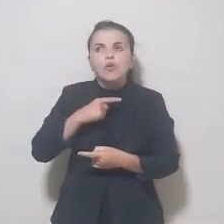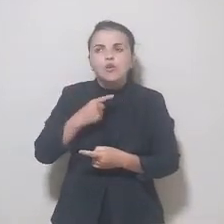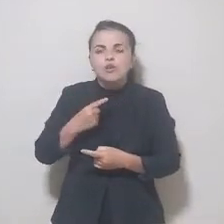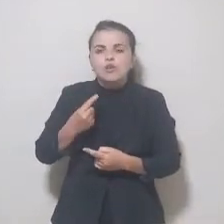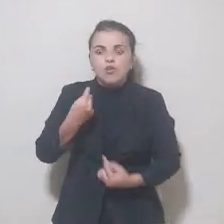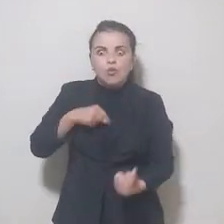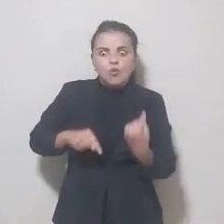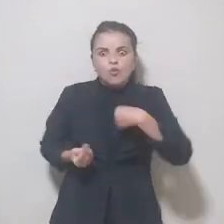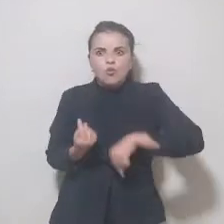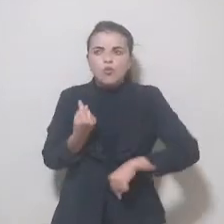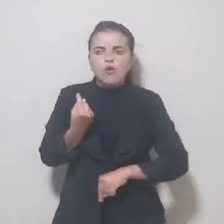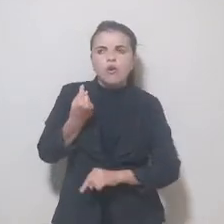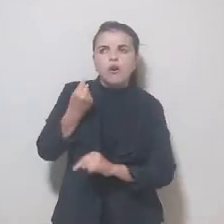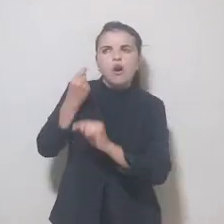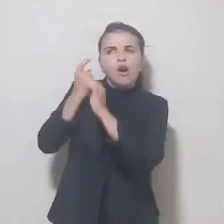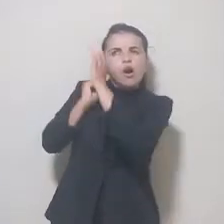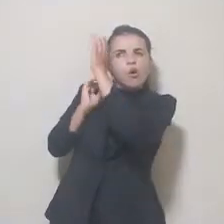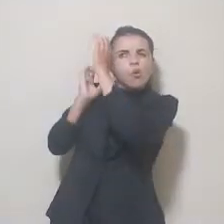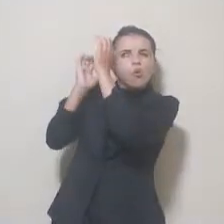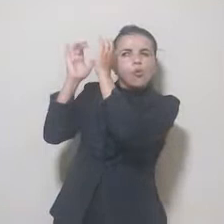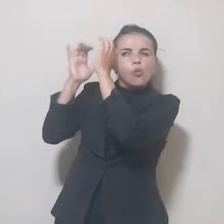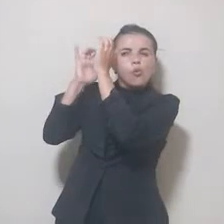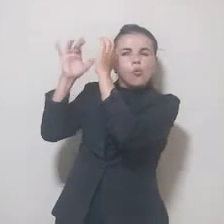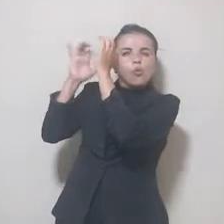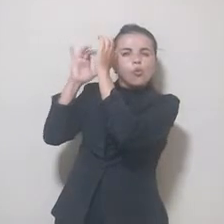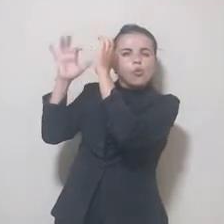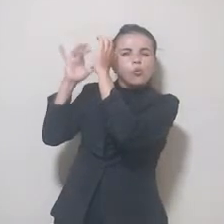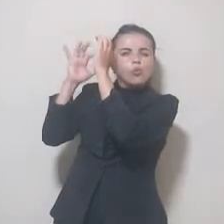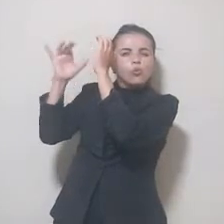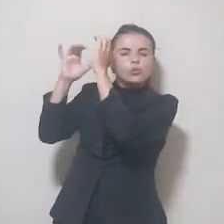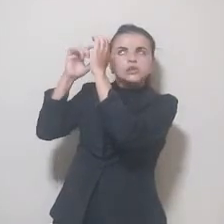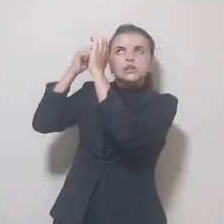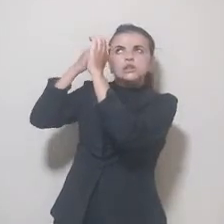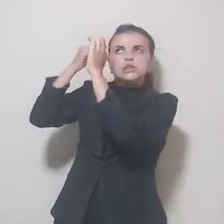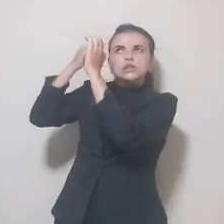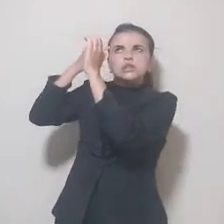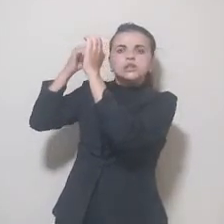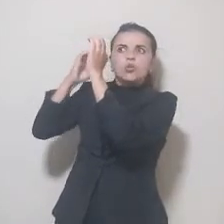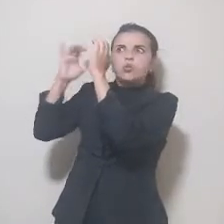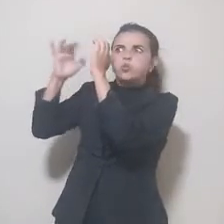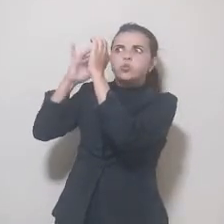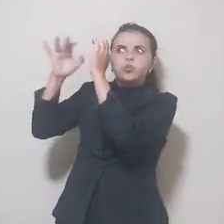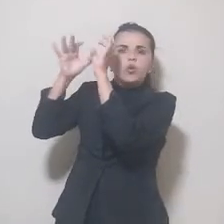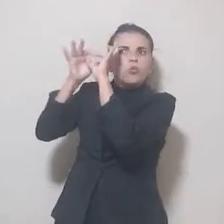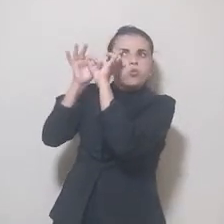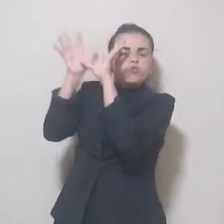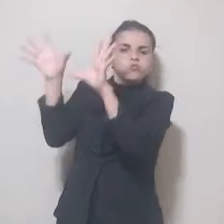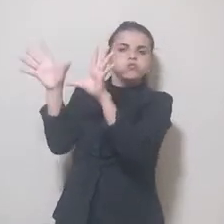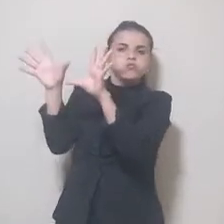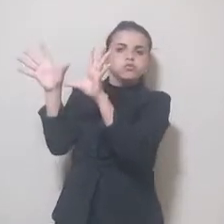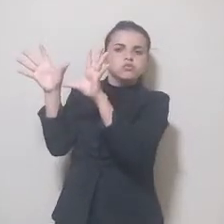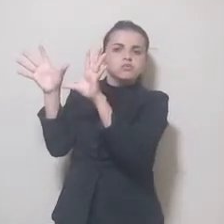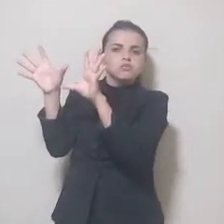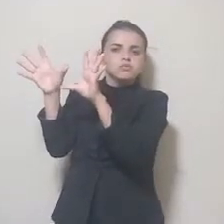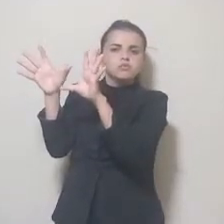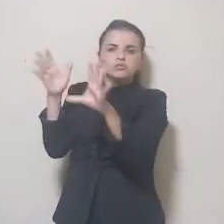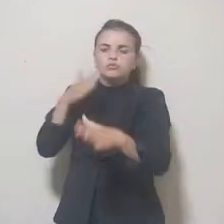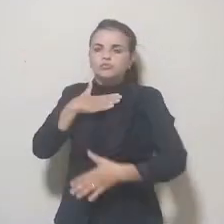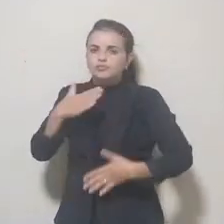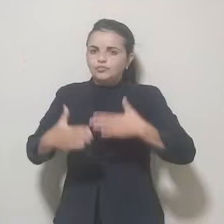funções, uma melhor percepção, uma melhor atenção. Então não adianta a gente ter uma liberação de adrenalina no nosso corpo para a gente